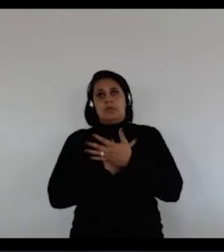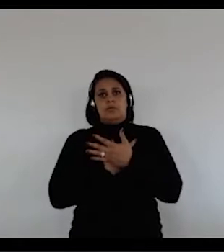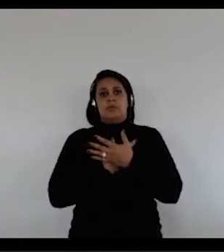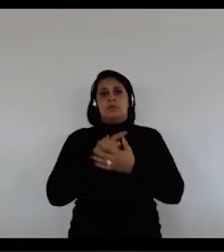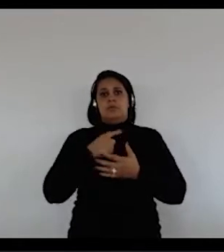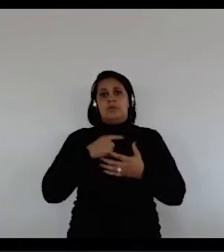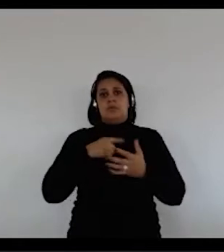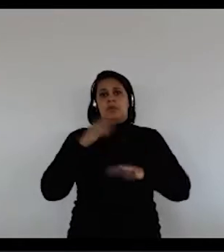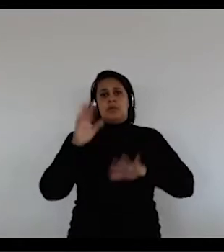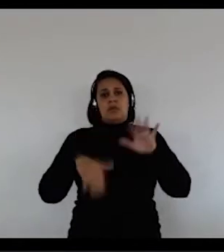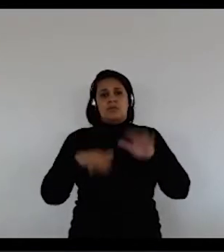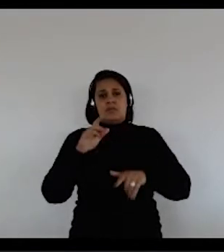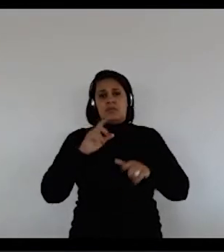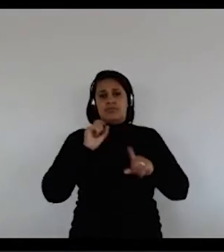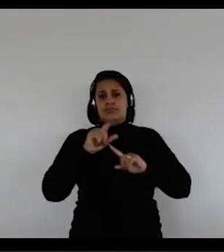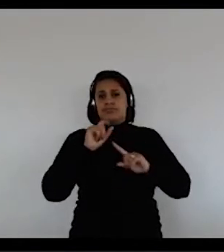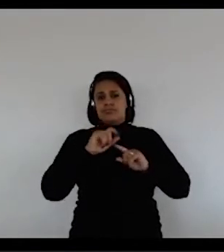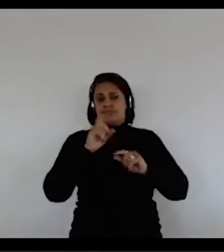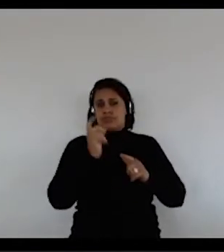hipotecários,